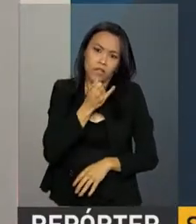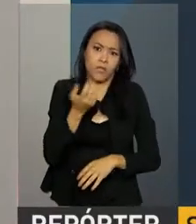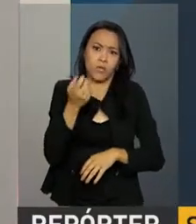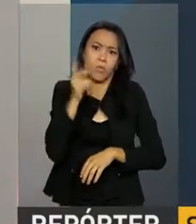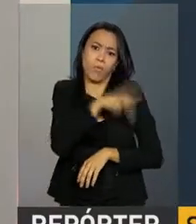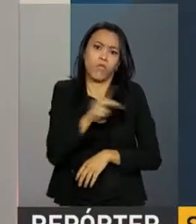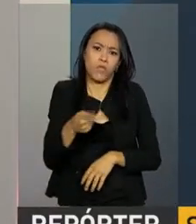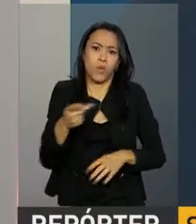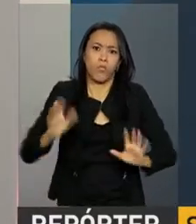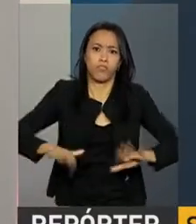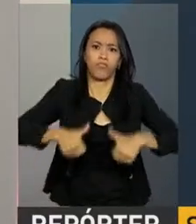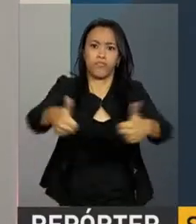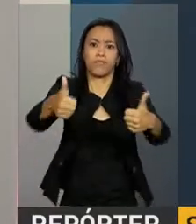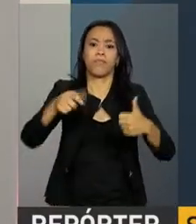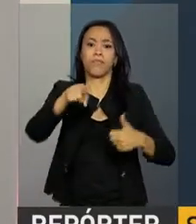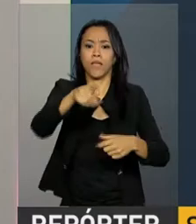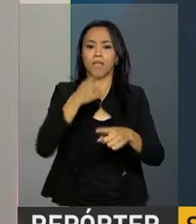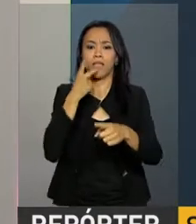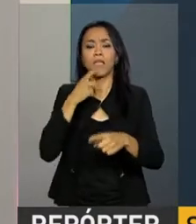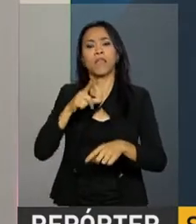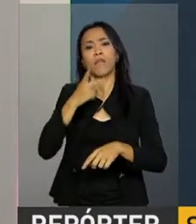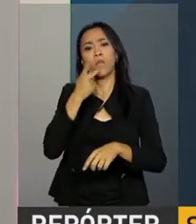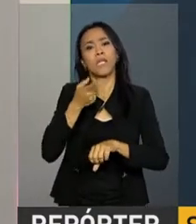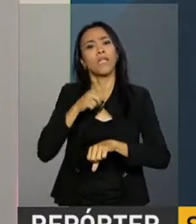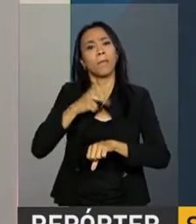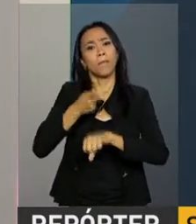prêmio baseado nisso,